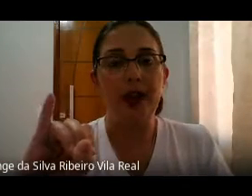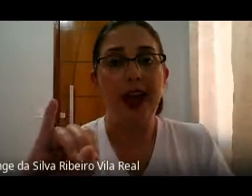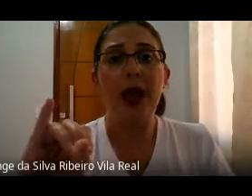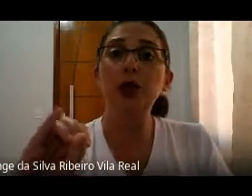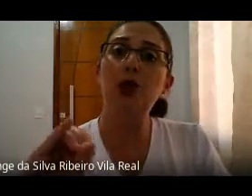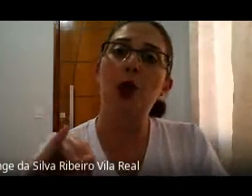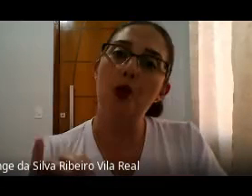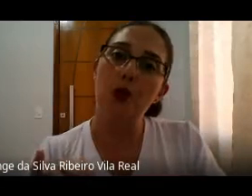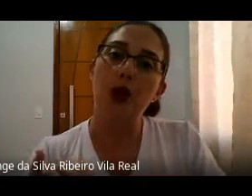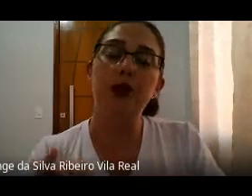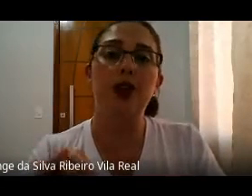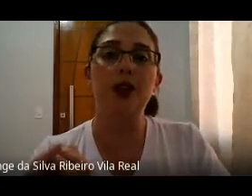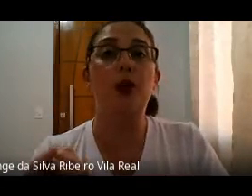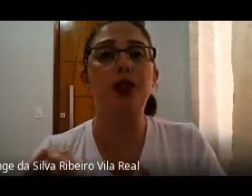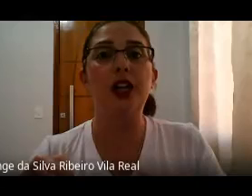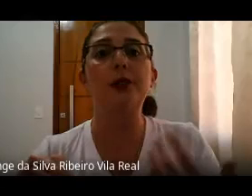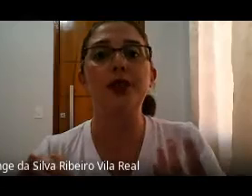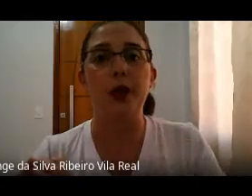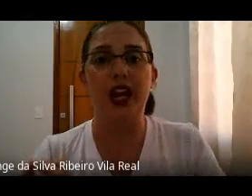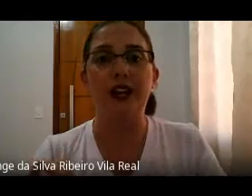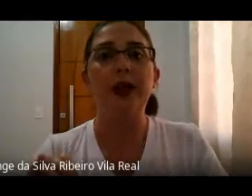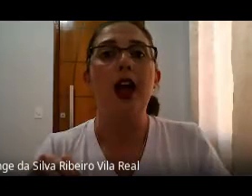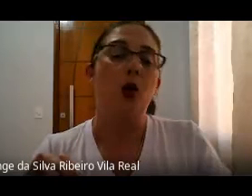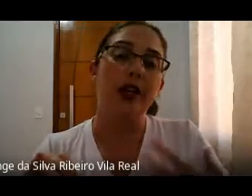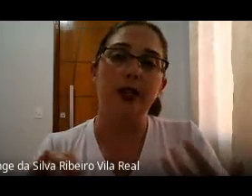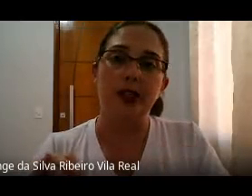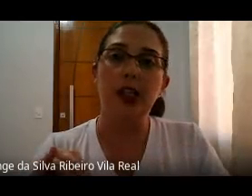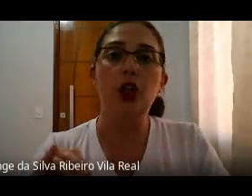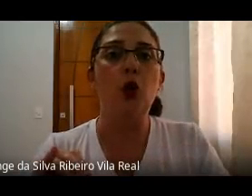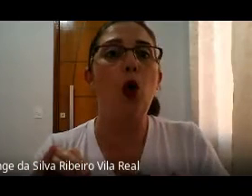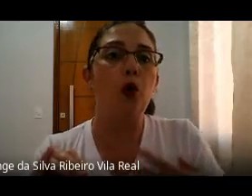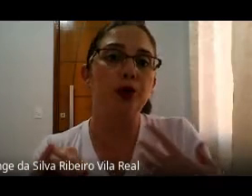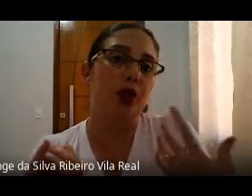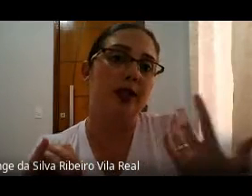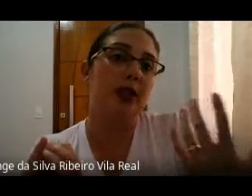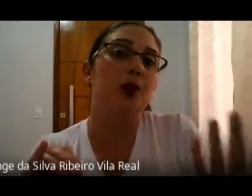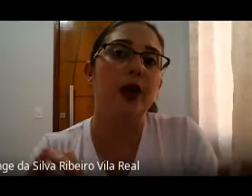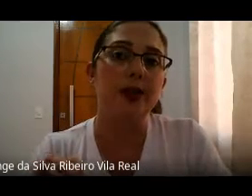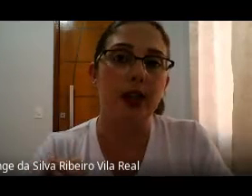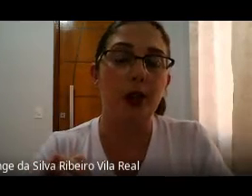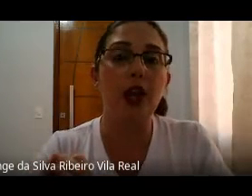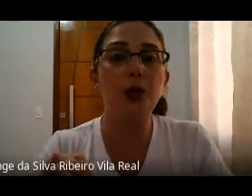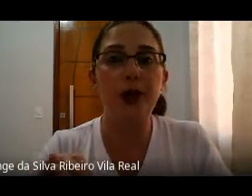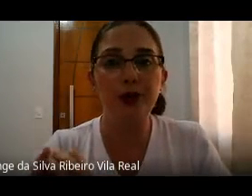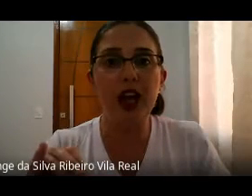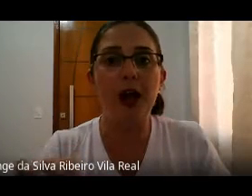Oi. É muito comum quando nós encontramos alguém conhecido ou quando nós estamos